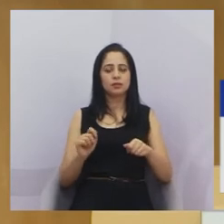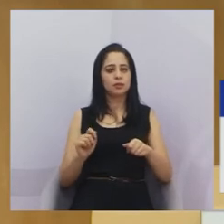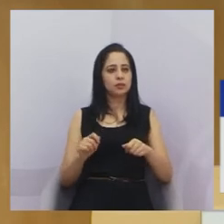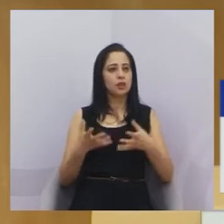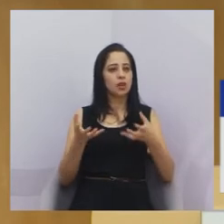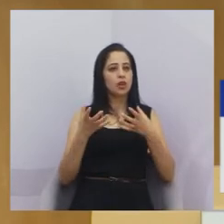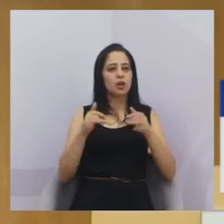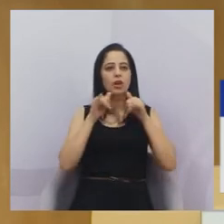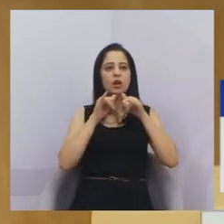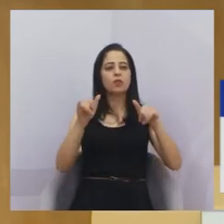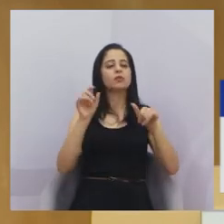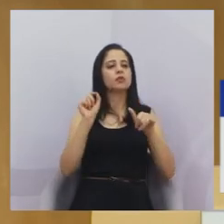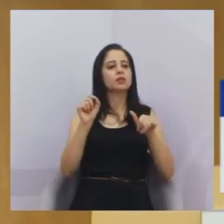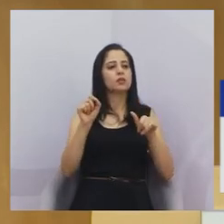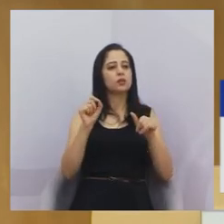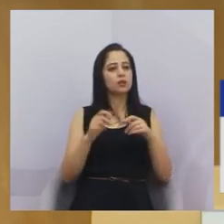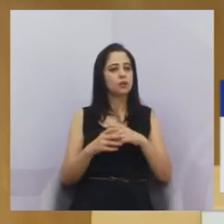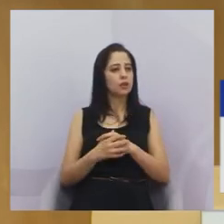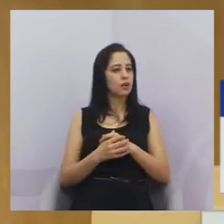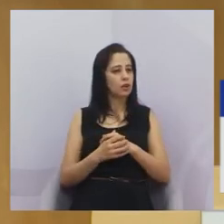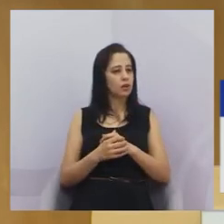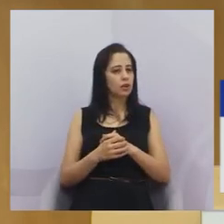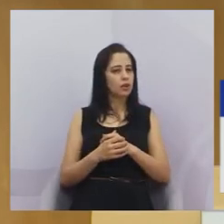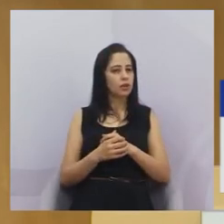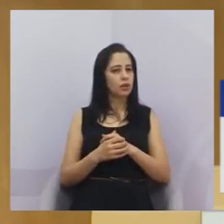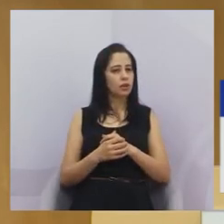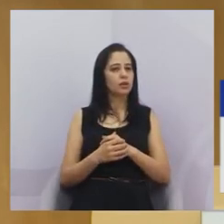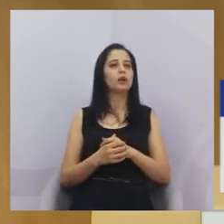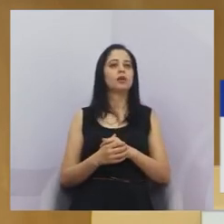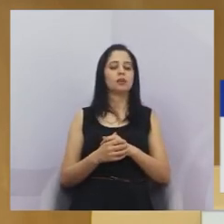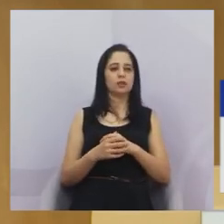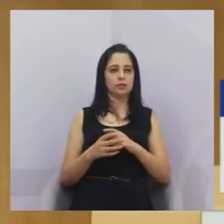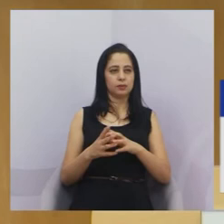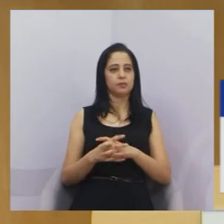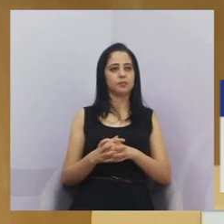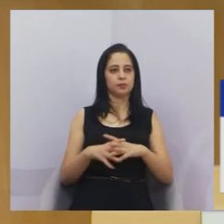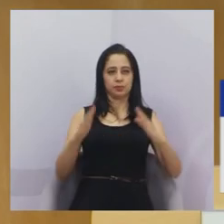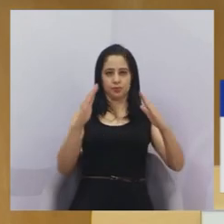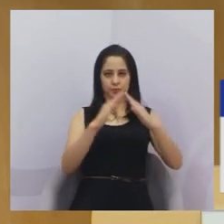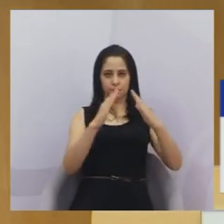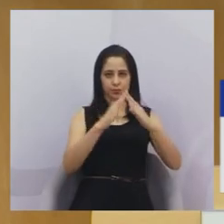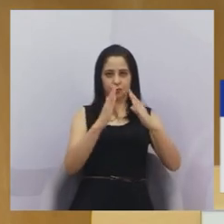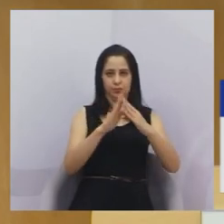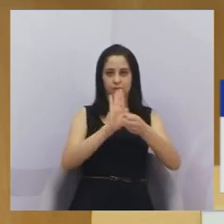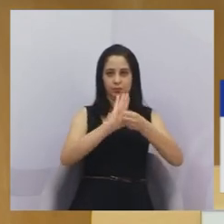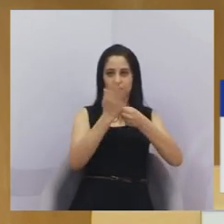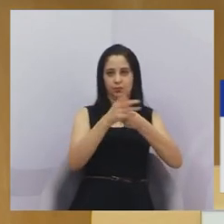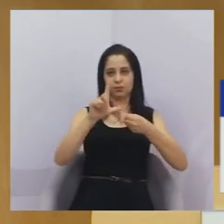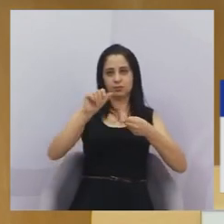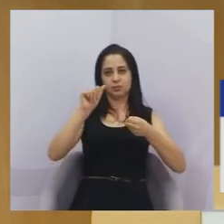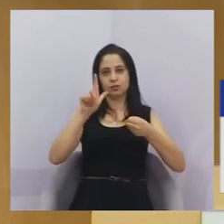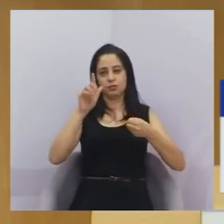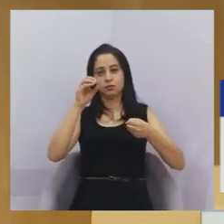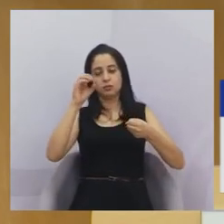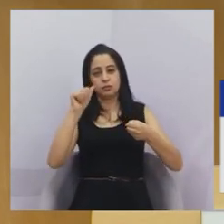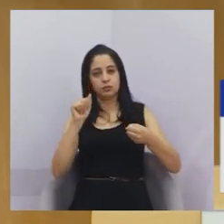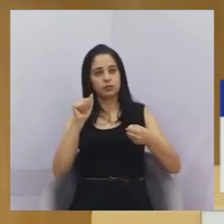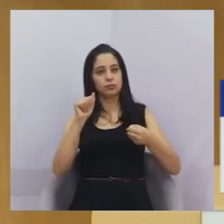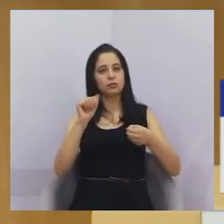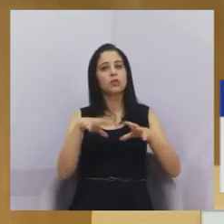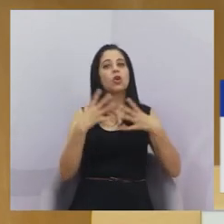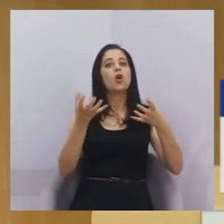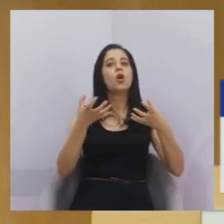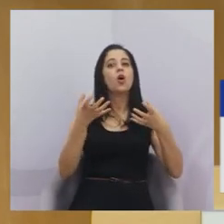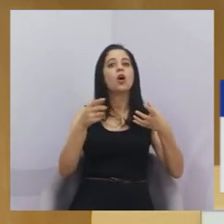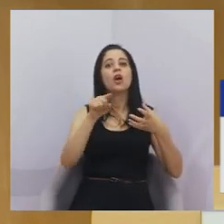Eu quero dizer a vocês, moradores da Lagoa Azul 1 e 2, quero ver